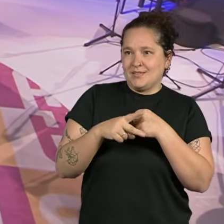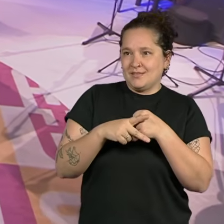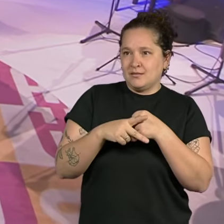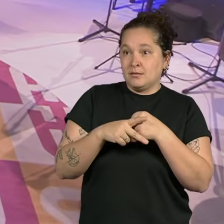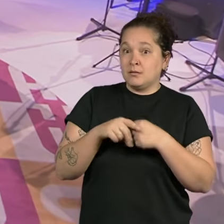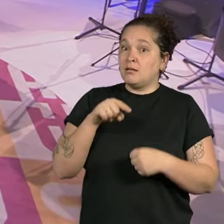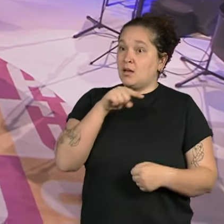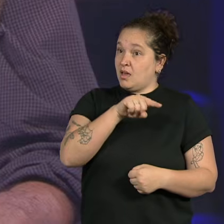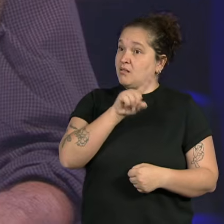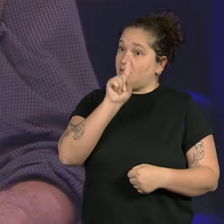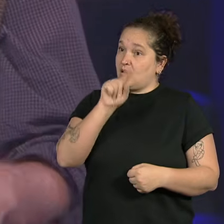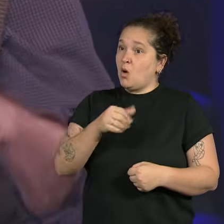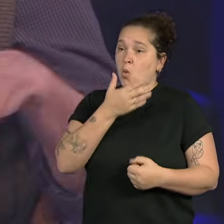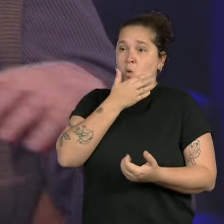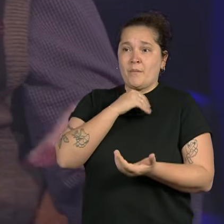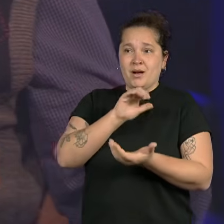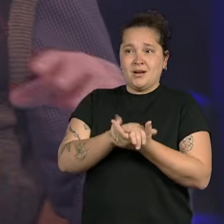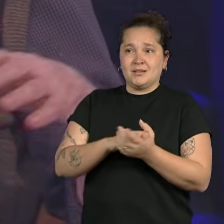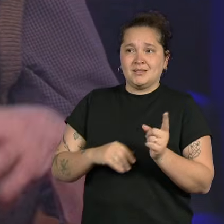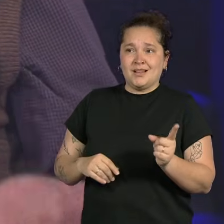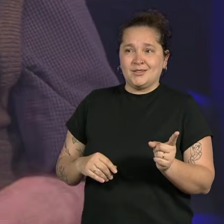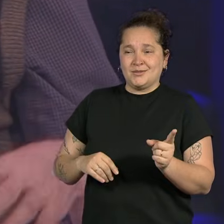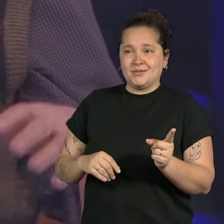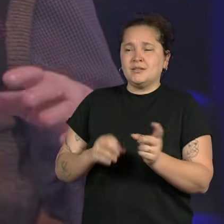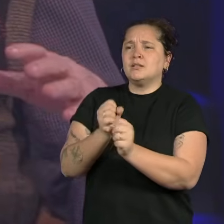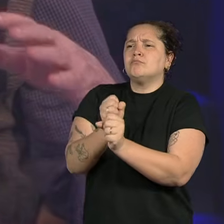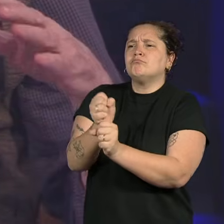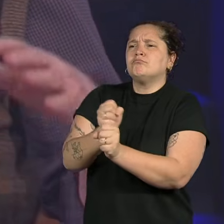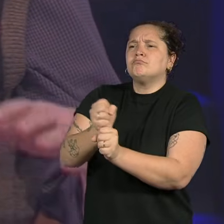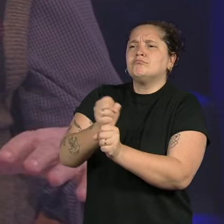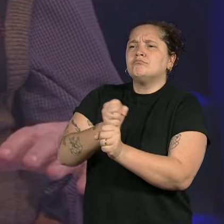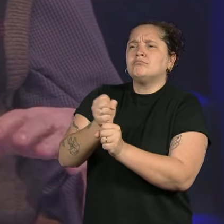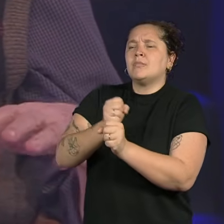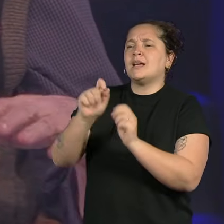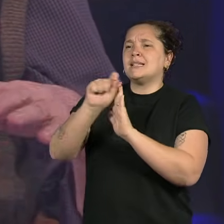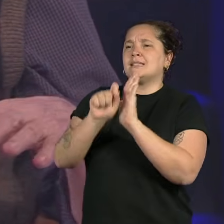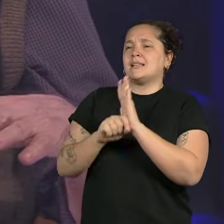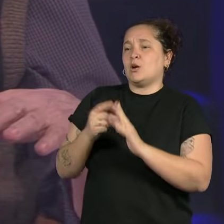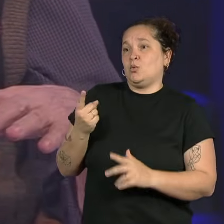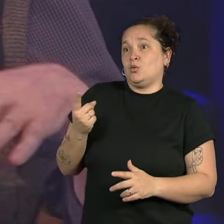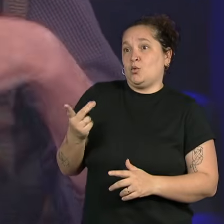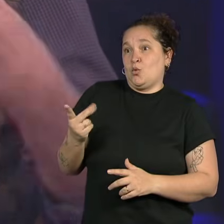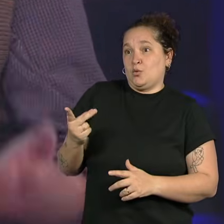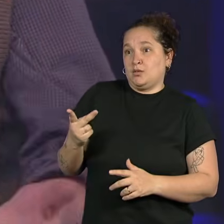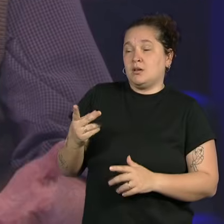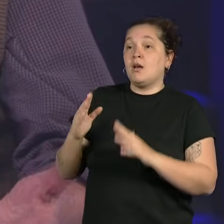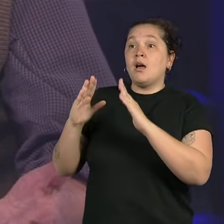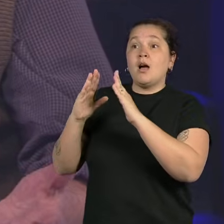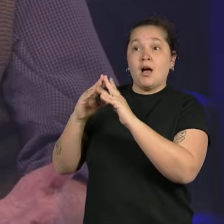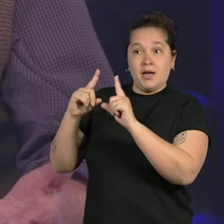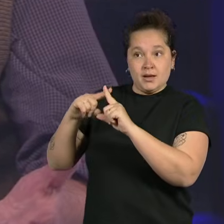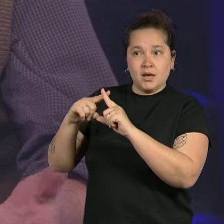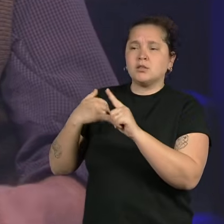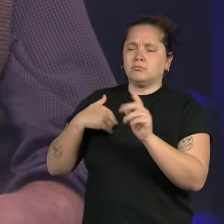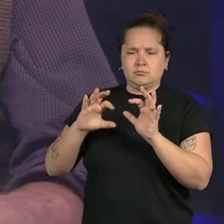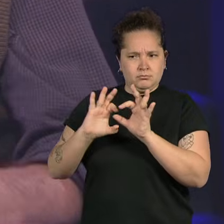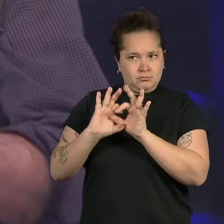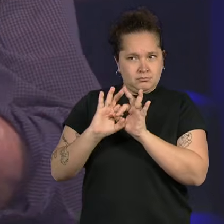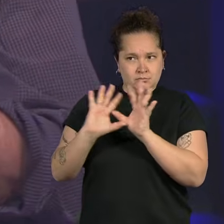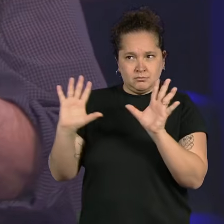Né? Durante muitos séculos, até o século XII, a igreja permitia o